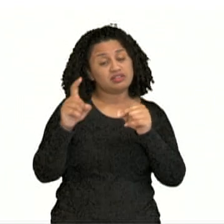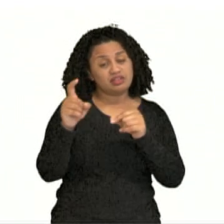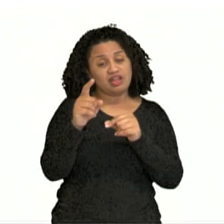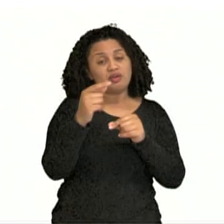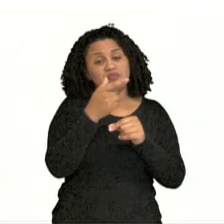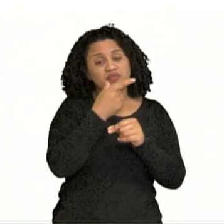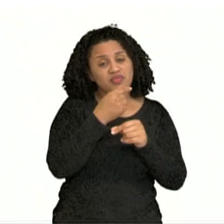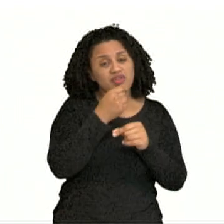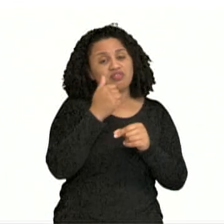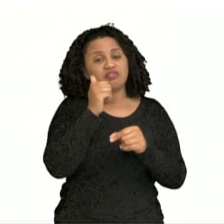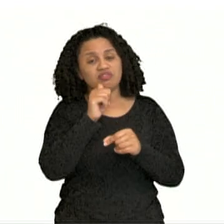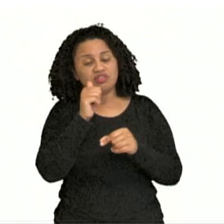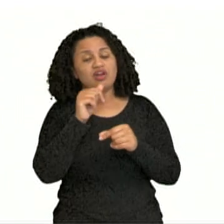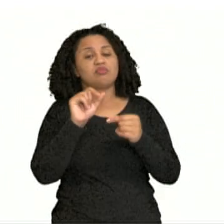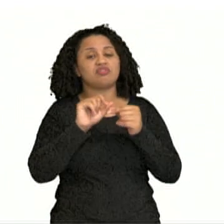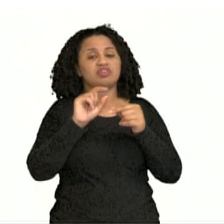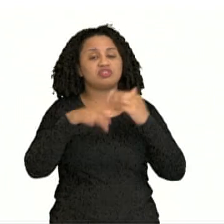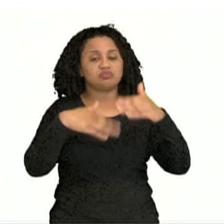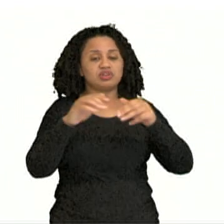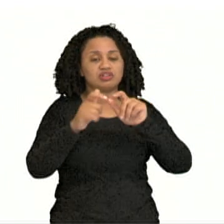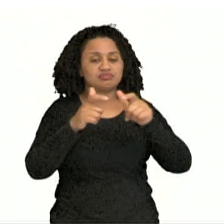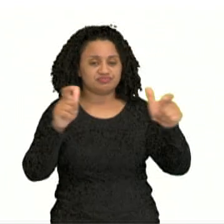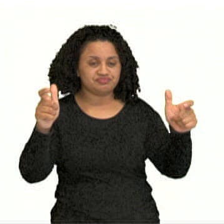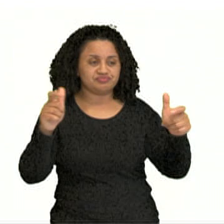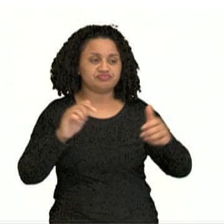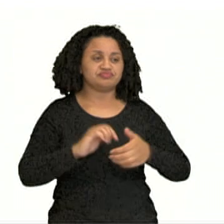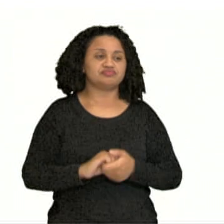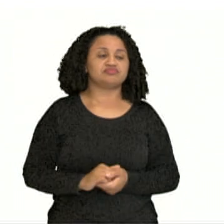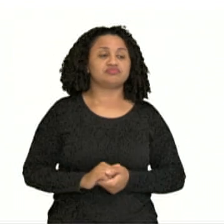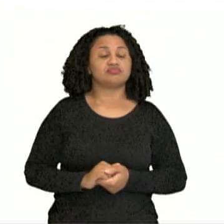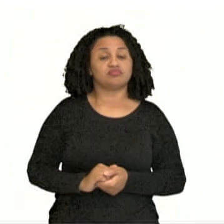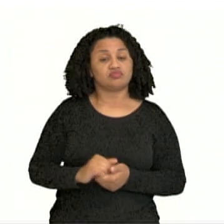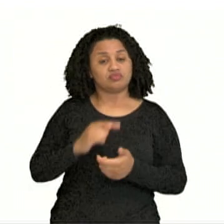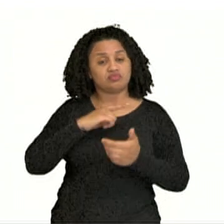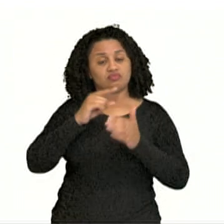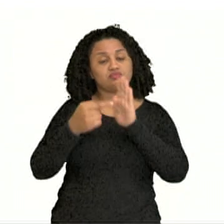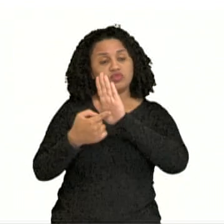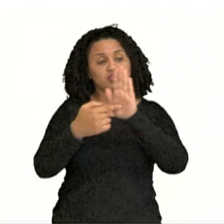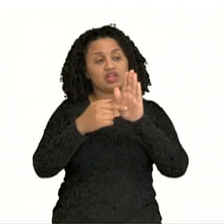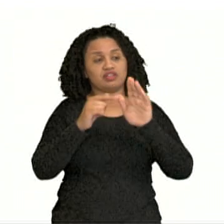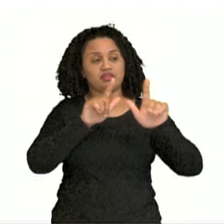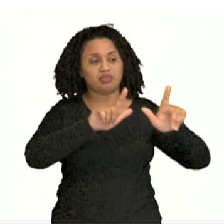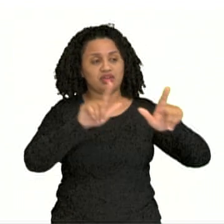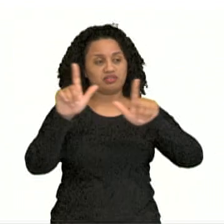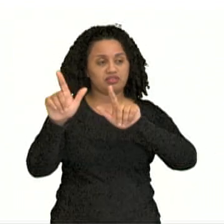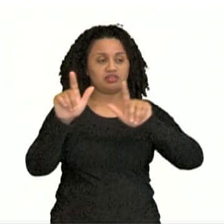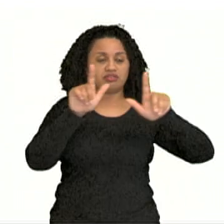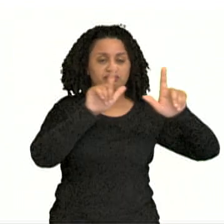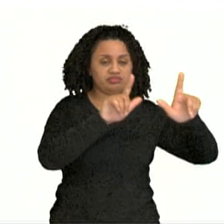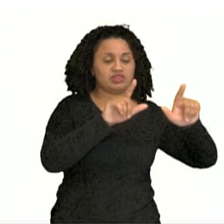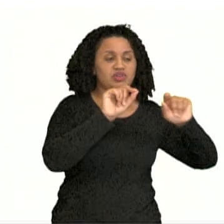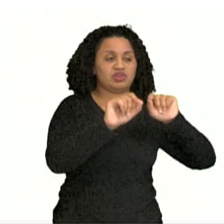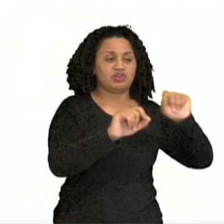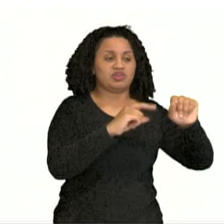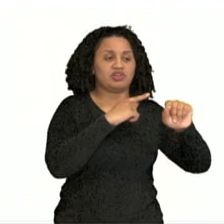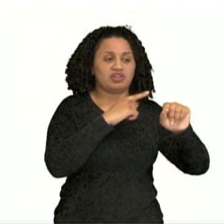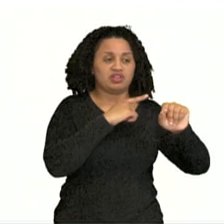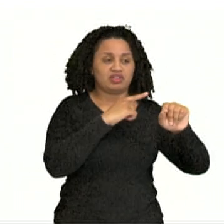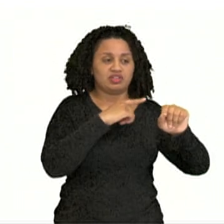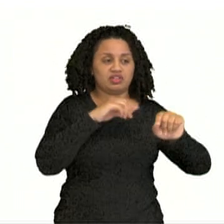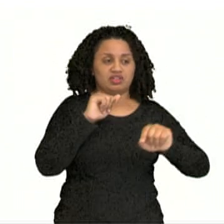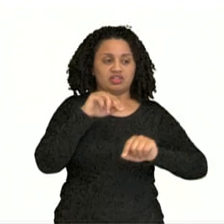para realizar o processo de reprodução. Aqui na nossa tela, nós temos duas imagens. À esquerda, nós temos então